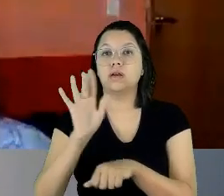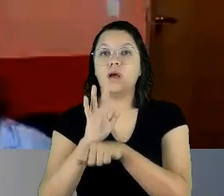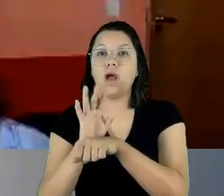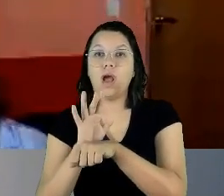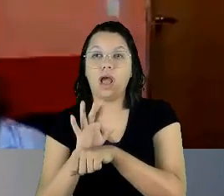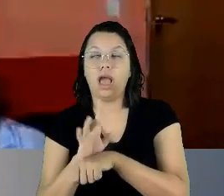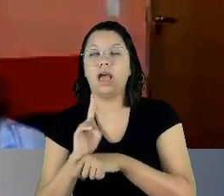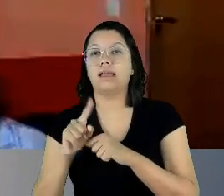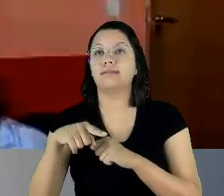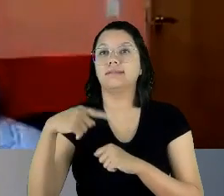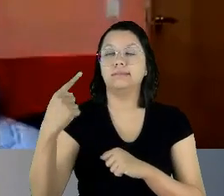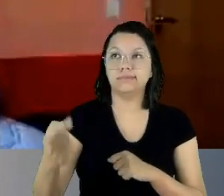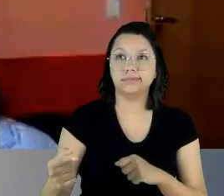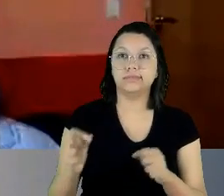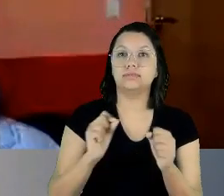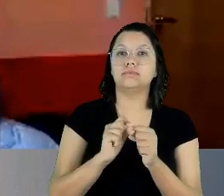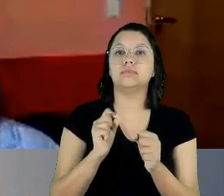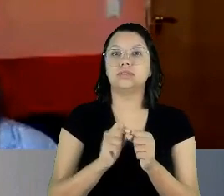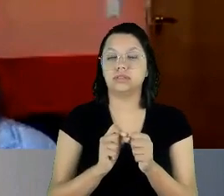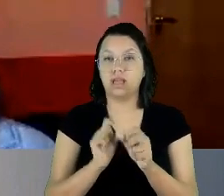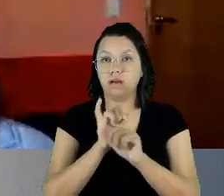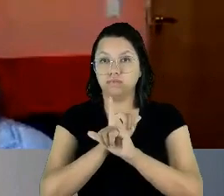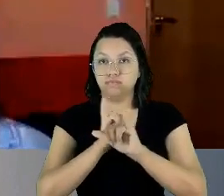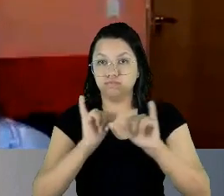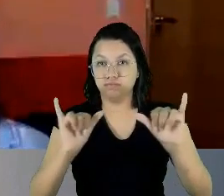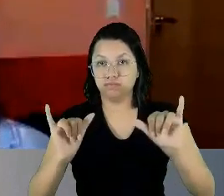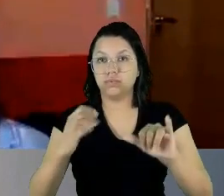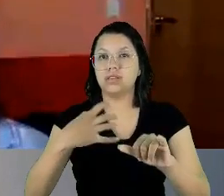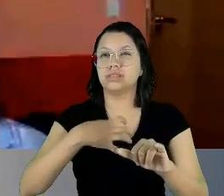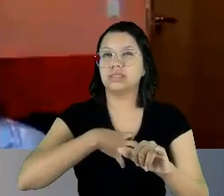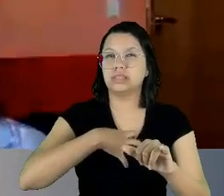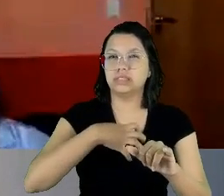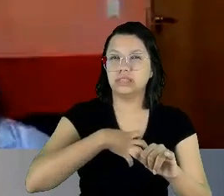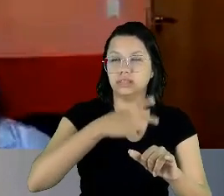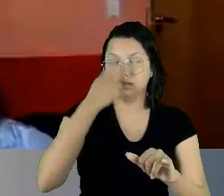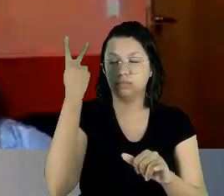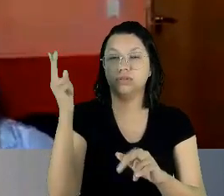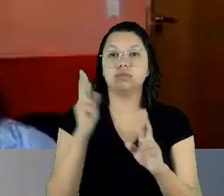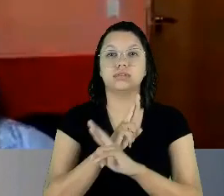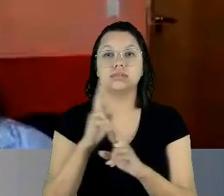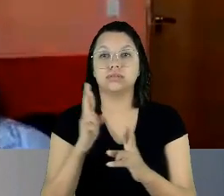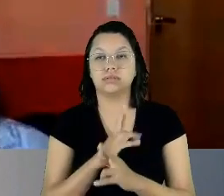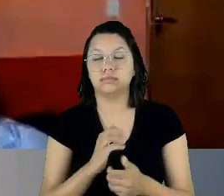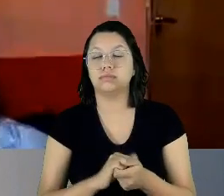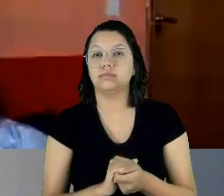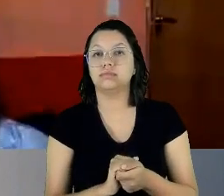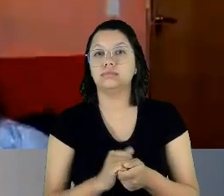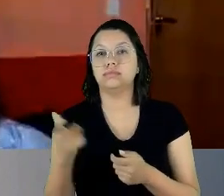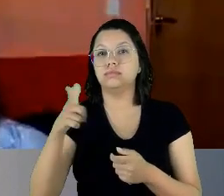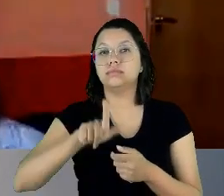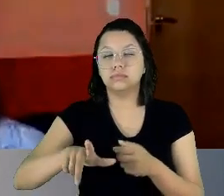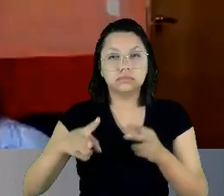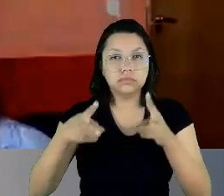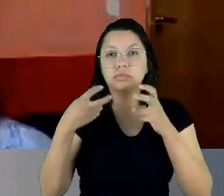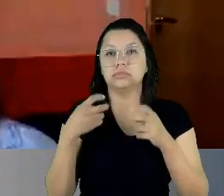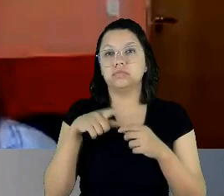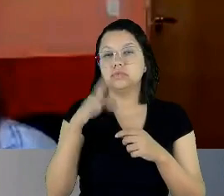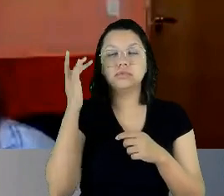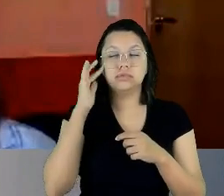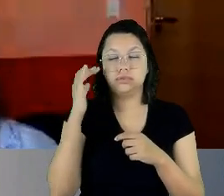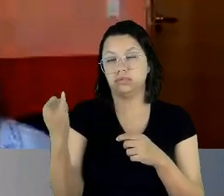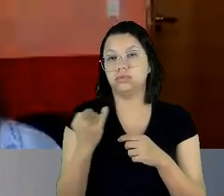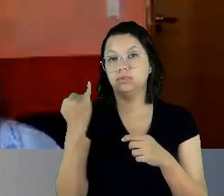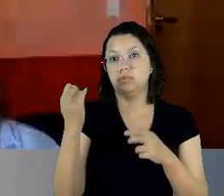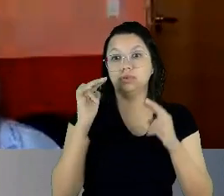documentário e, a partir disso, fazer uma sensibilização das pessoas envolvidas. Ou outras considerações que vocês